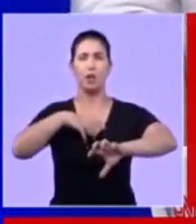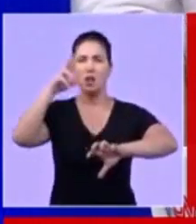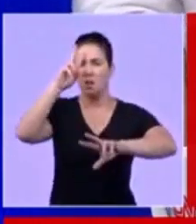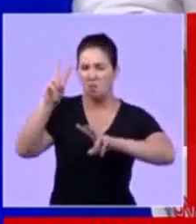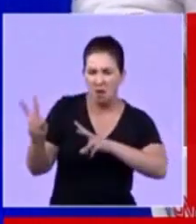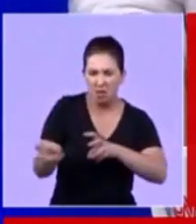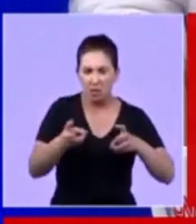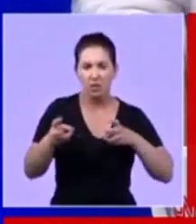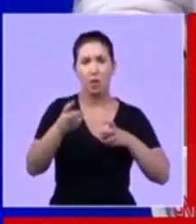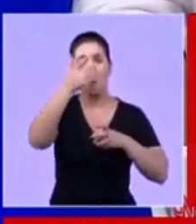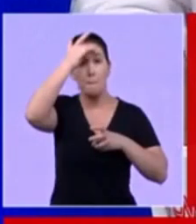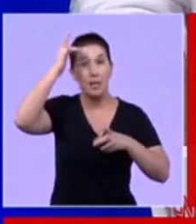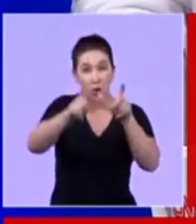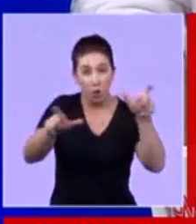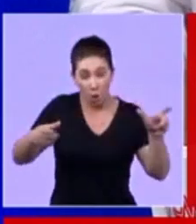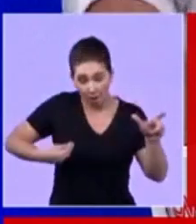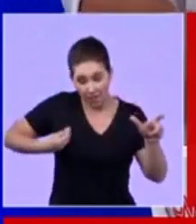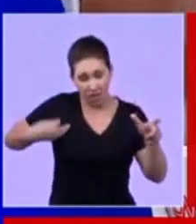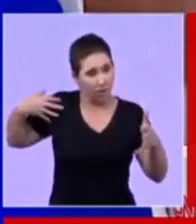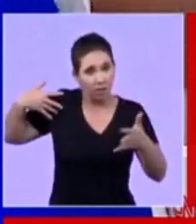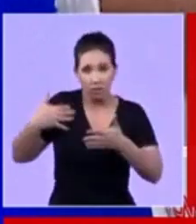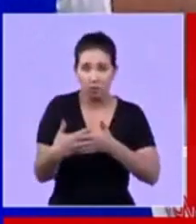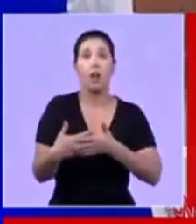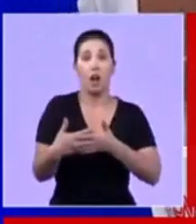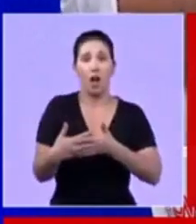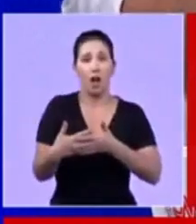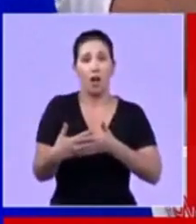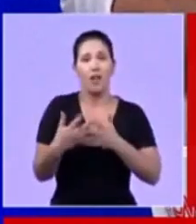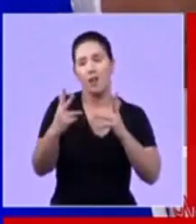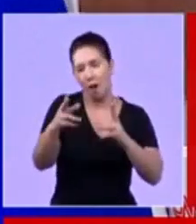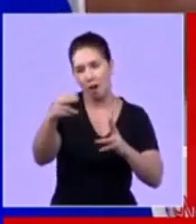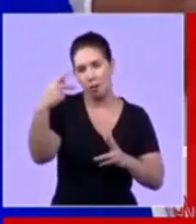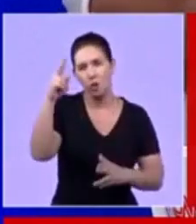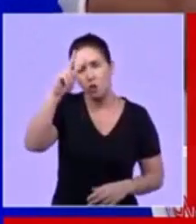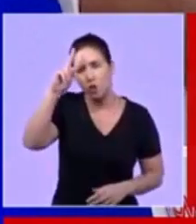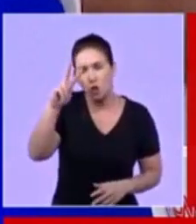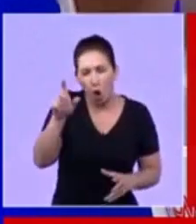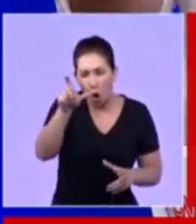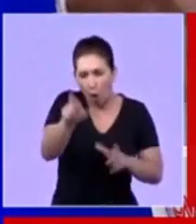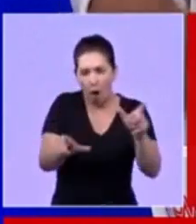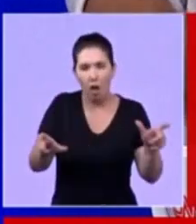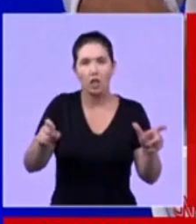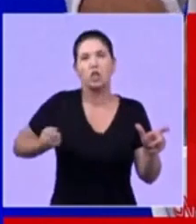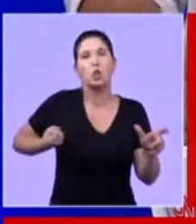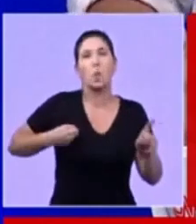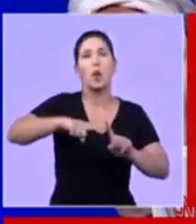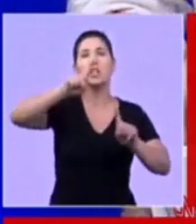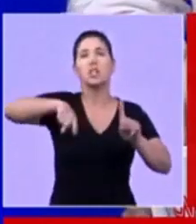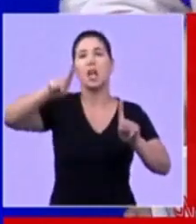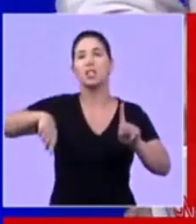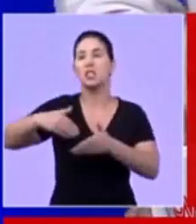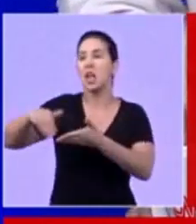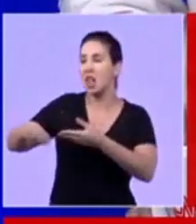a trajetória a vida das pessoas é como a sua história e não como uma um número uma estatística que o